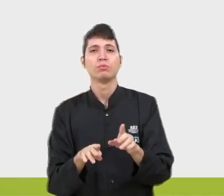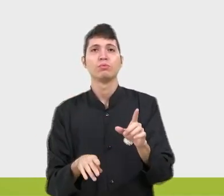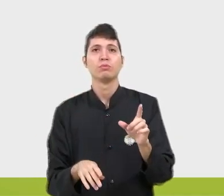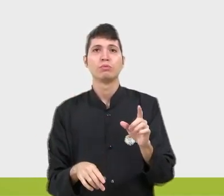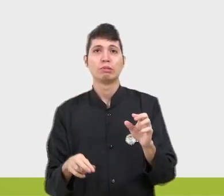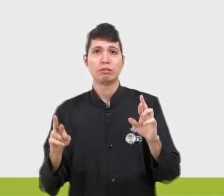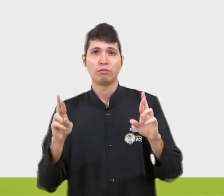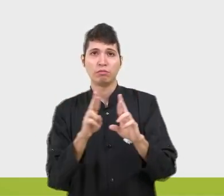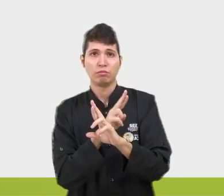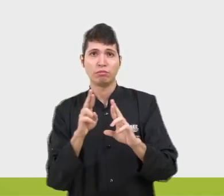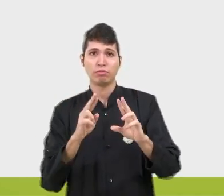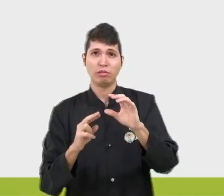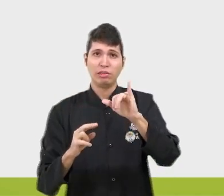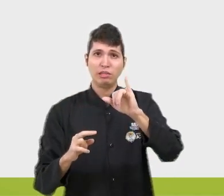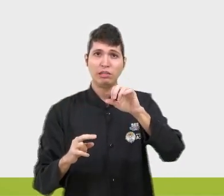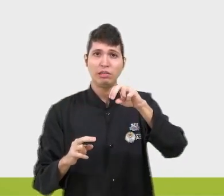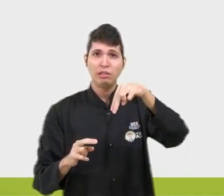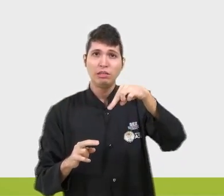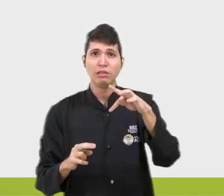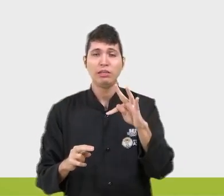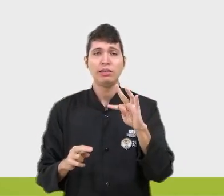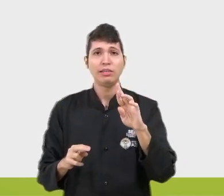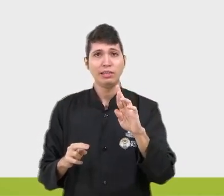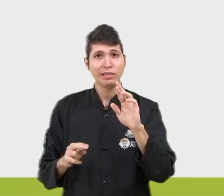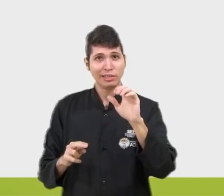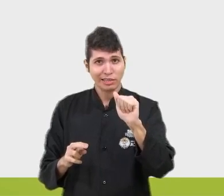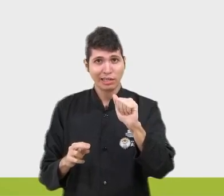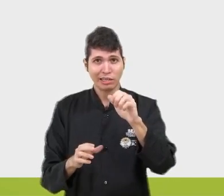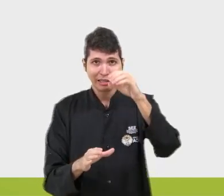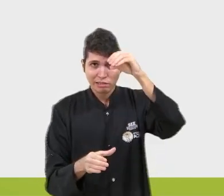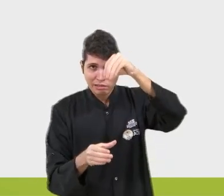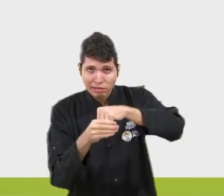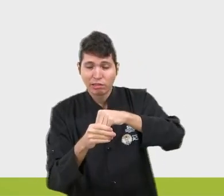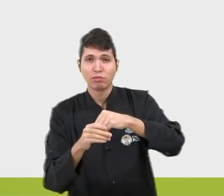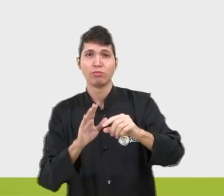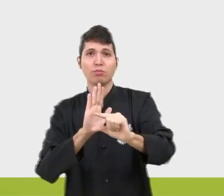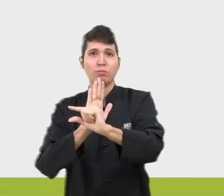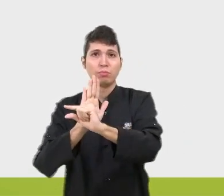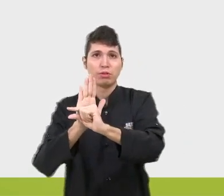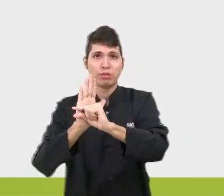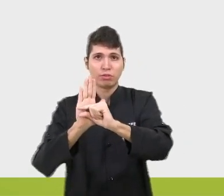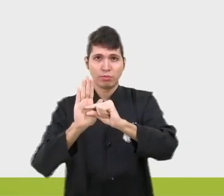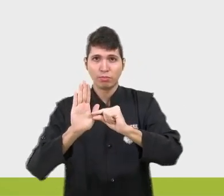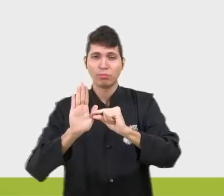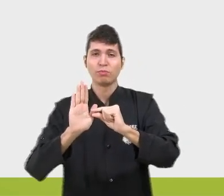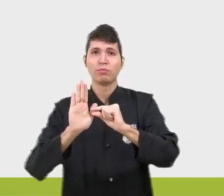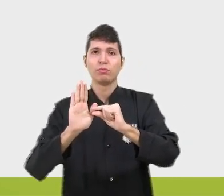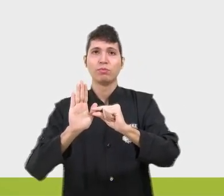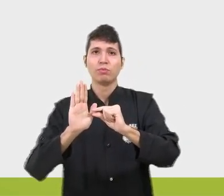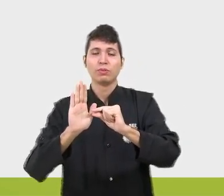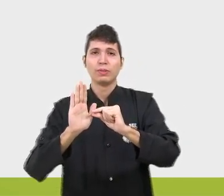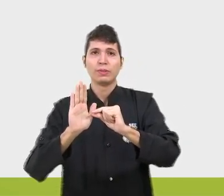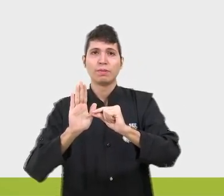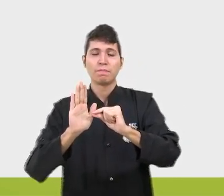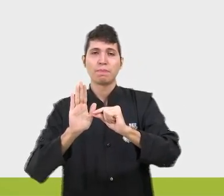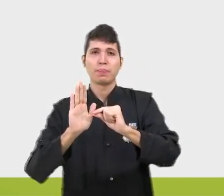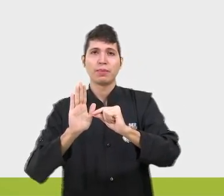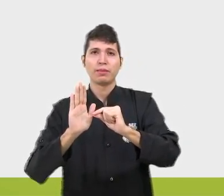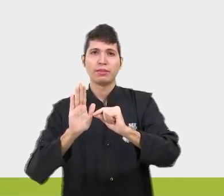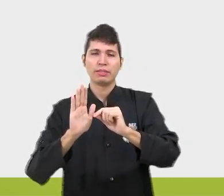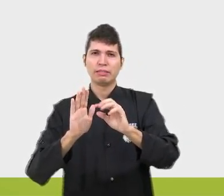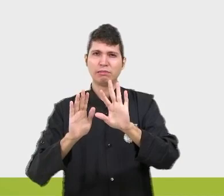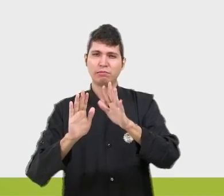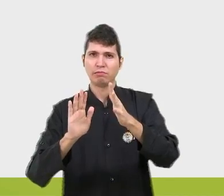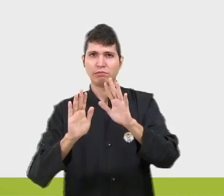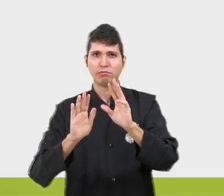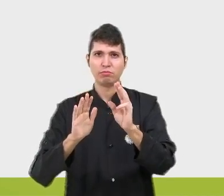relação intraparágrafo, ou seja, dentro do parágrafo tem vários períodos, né? Geralmente 3